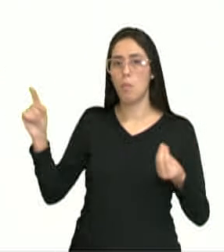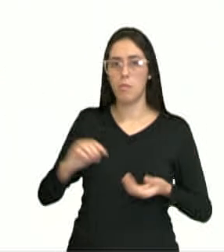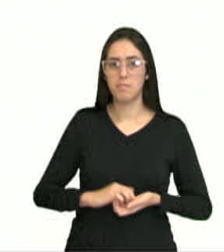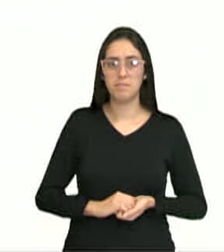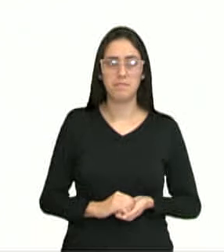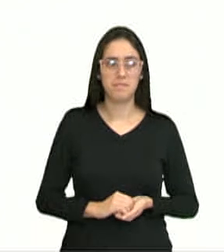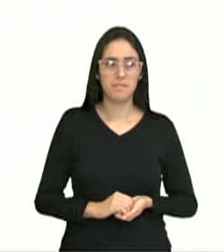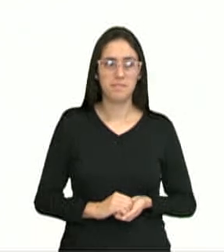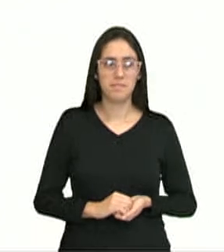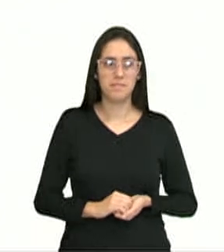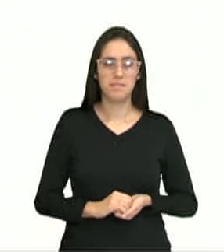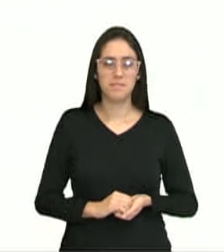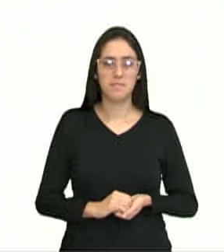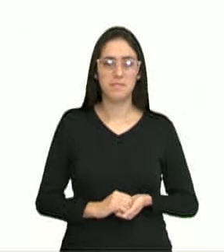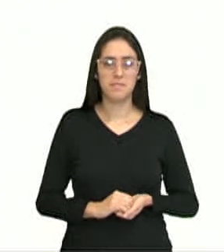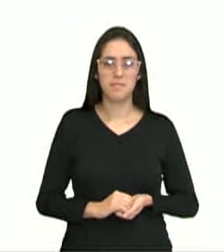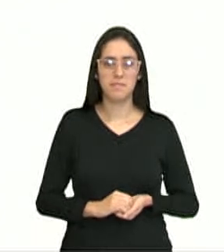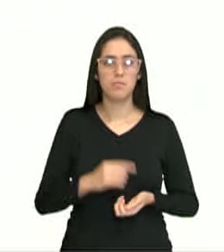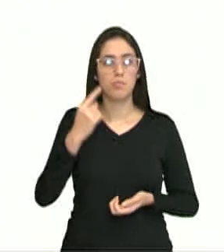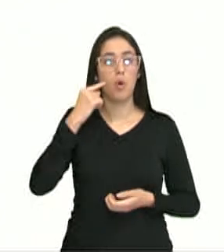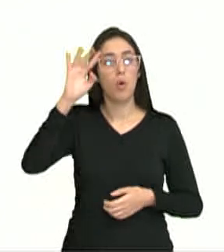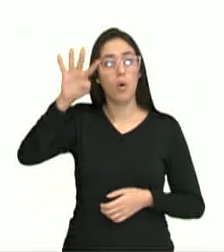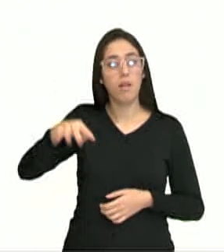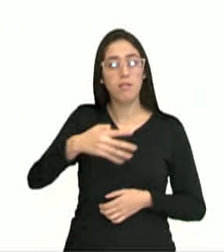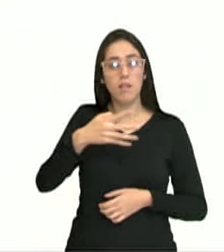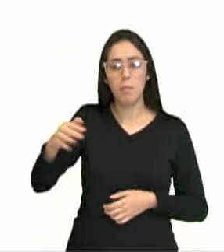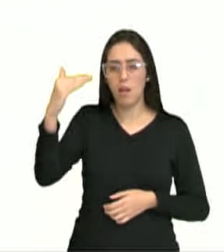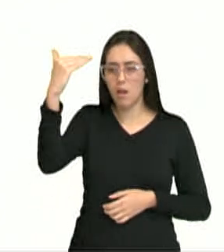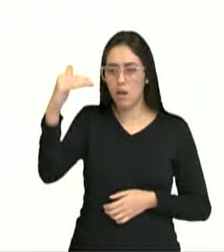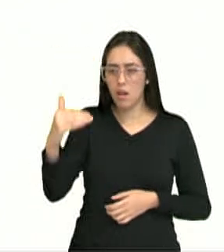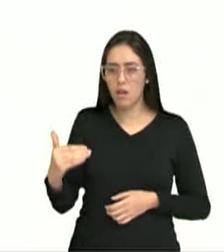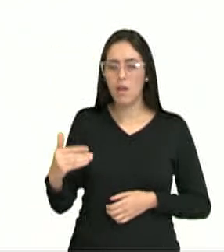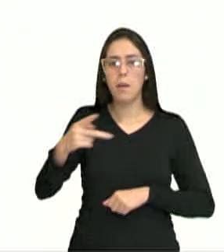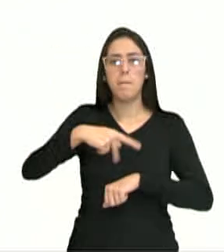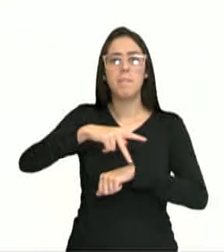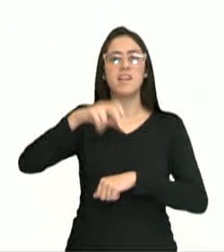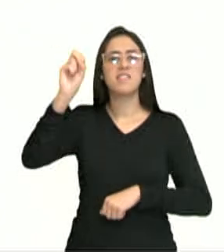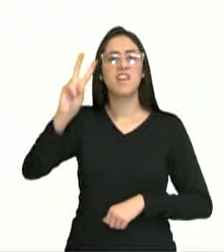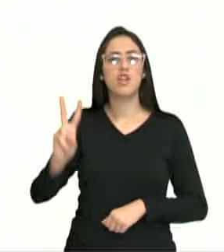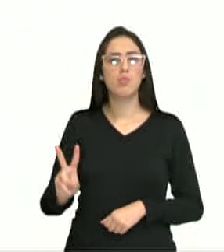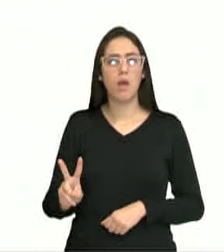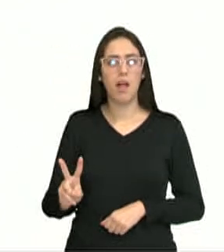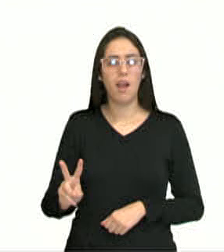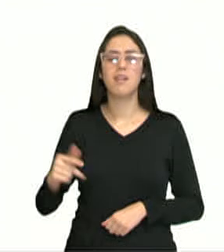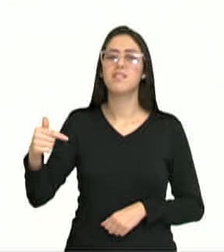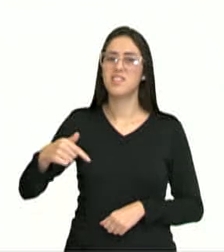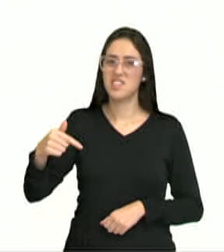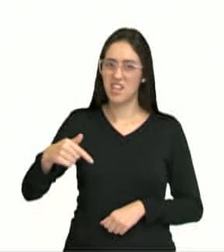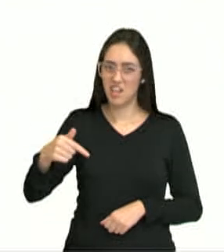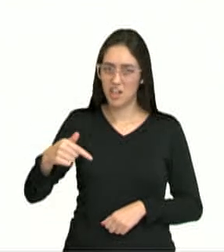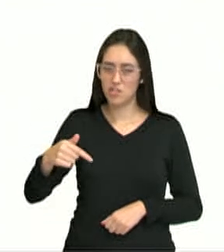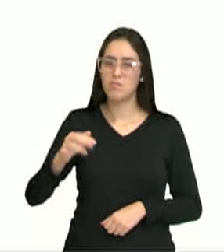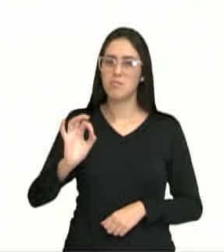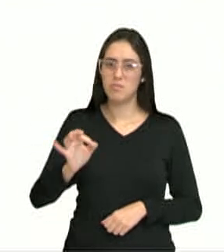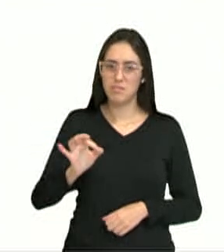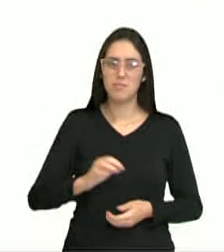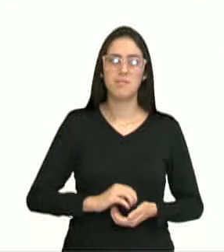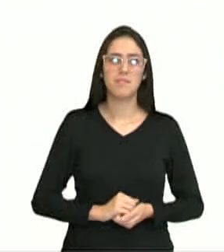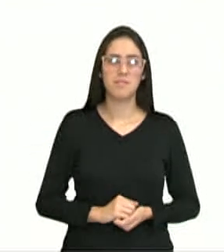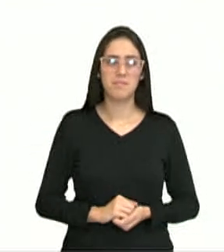el séptimo. Observa aqui a posição da Venezuela, ó. Sétimo. Então, em